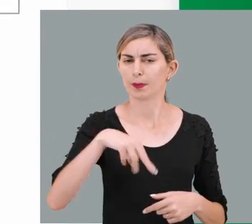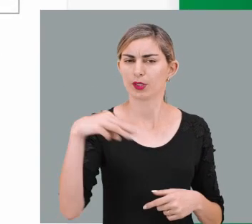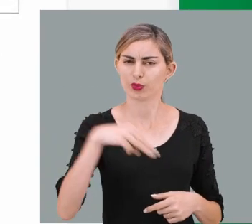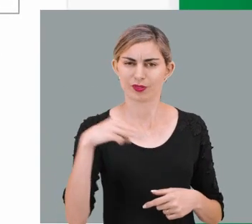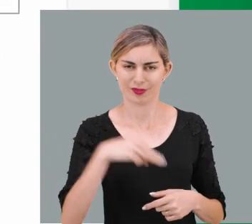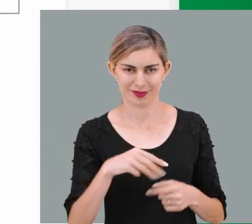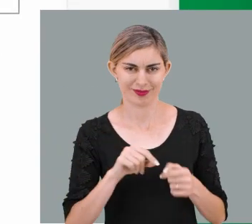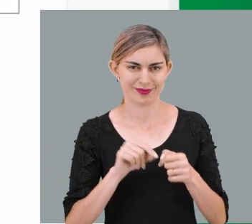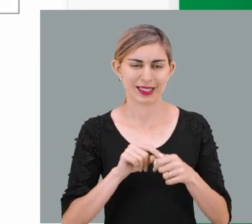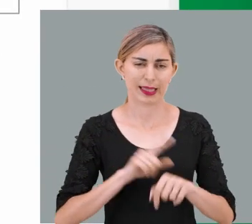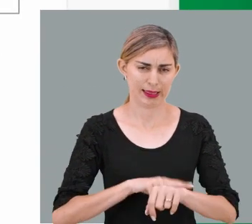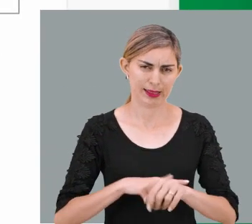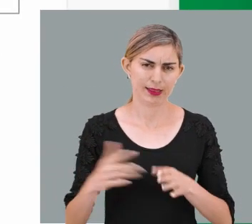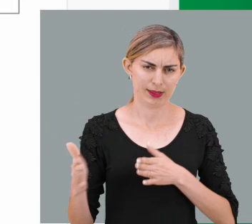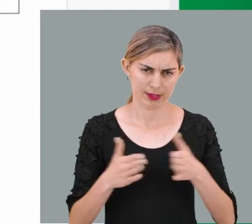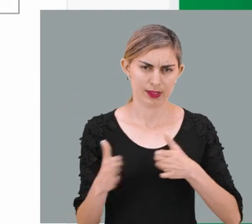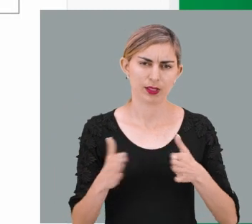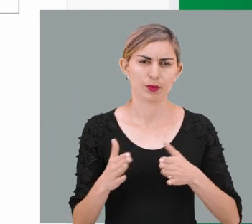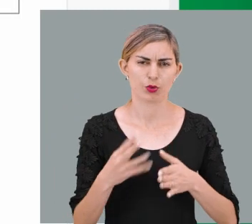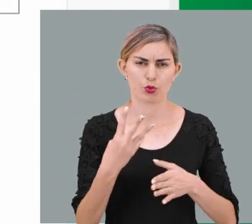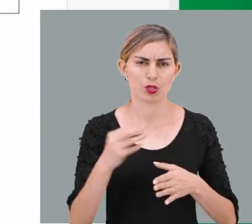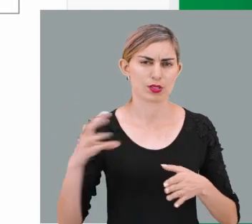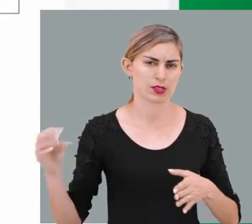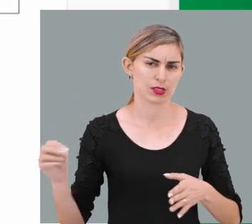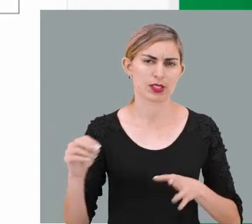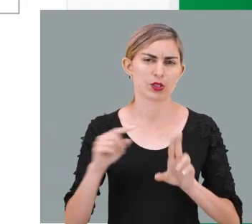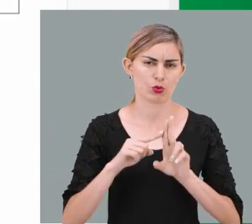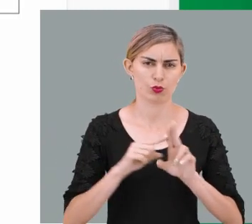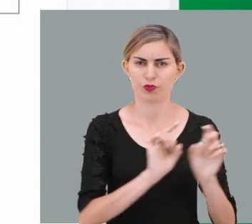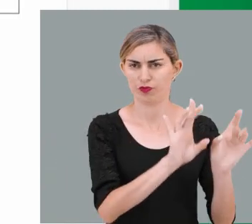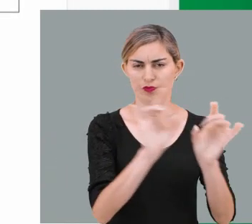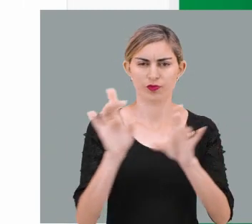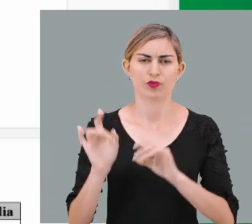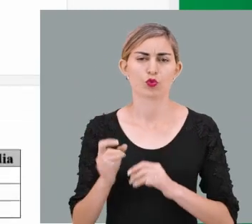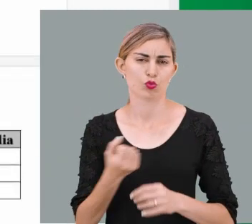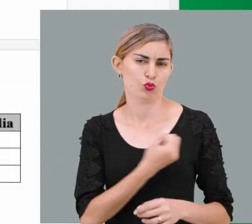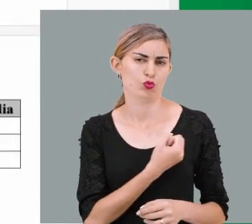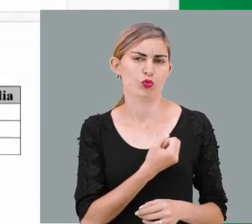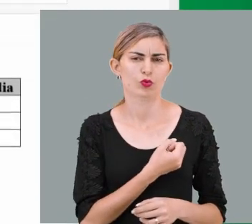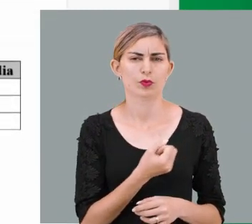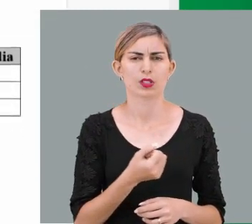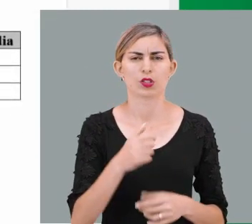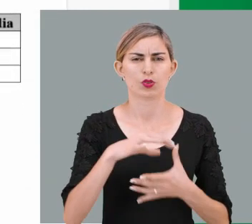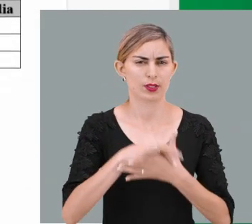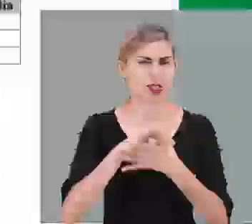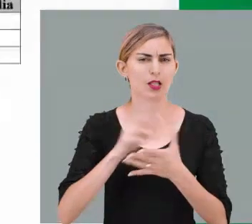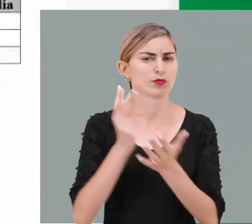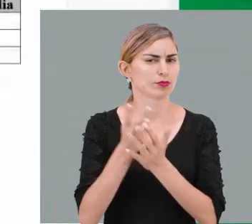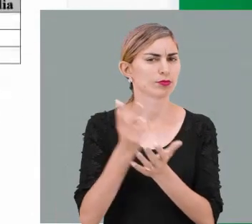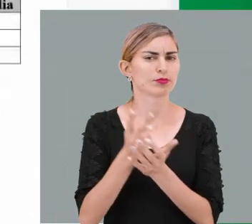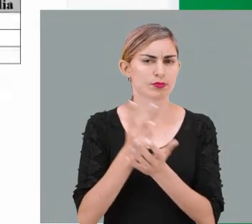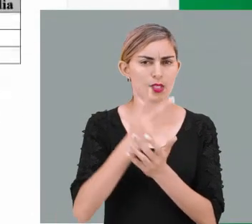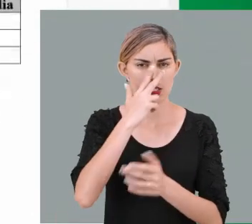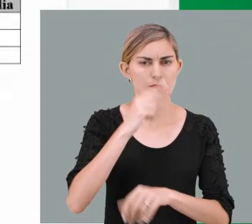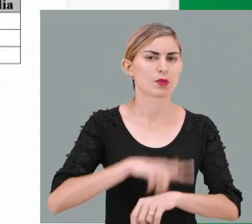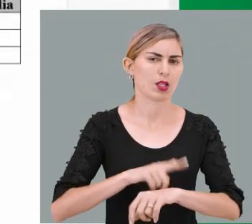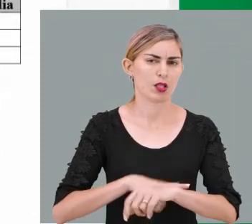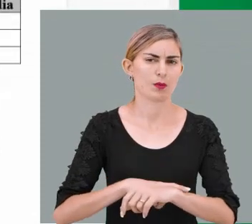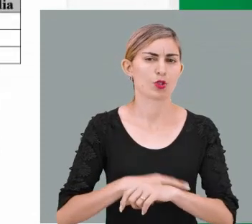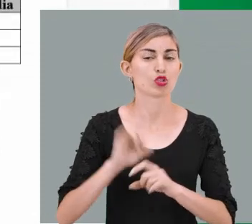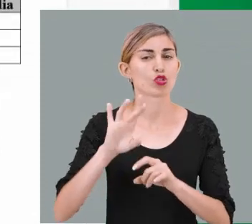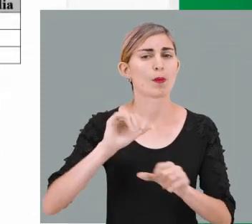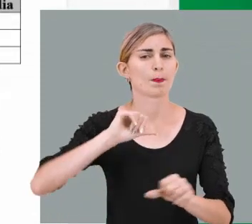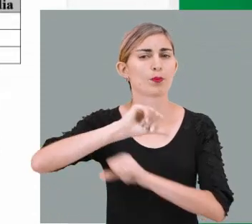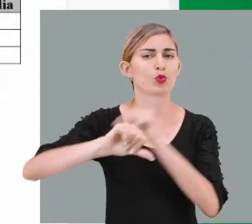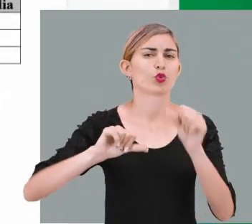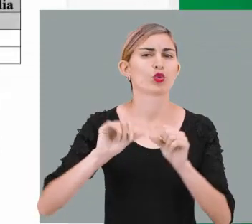2 minutos de produção, tempo de produção e 400 unidades de média. Então, os números dos sanduíches de carne e queijo se mantiveram.